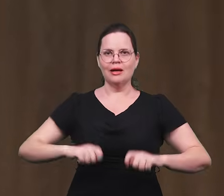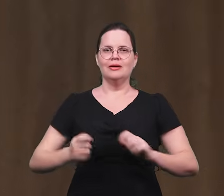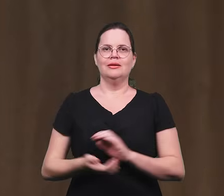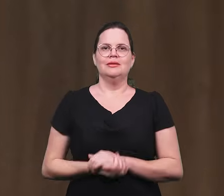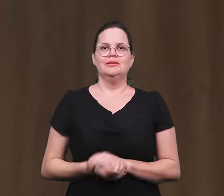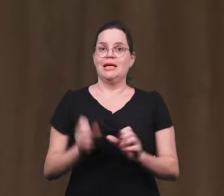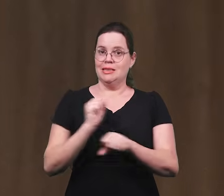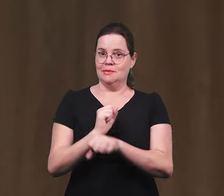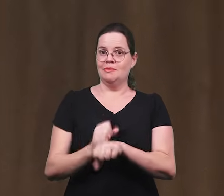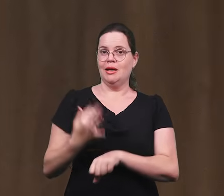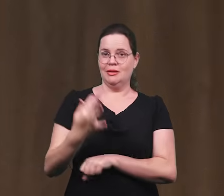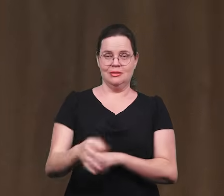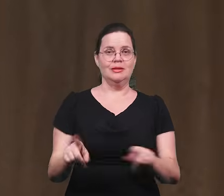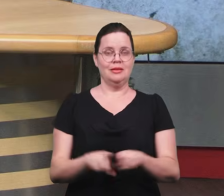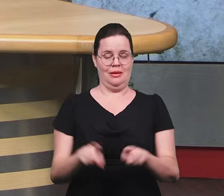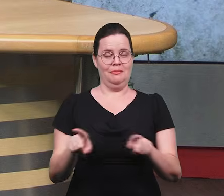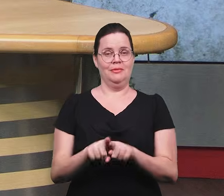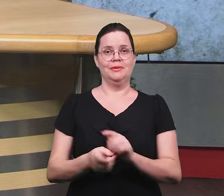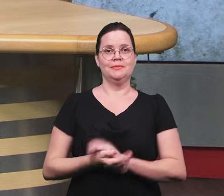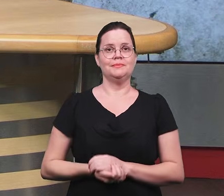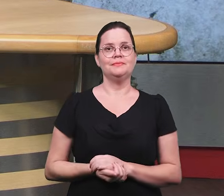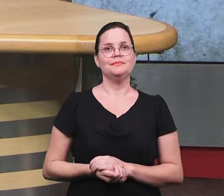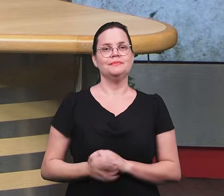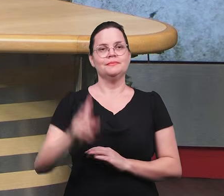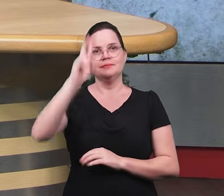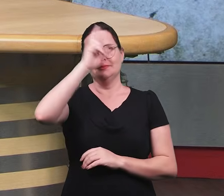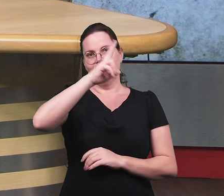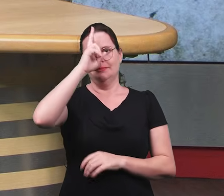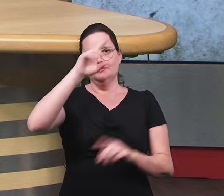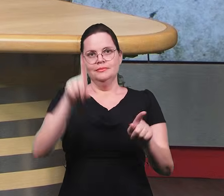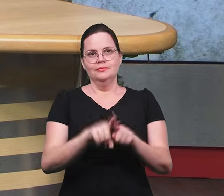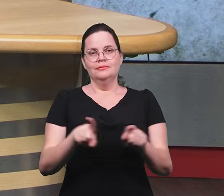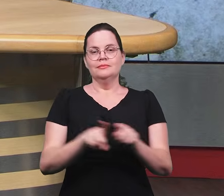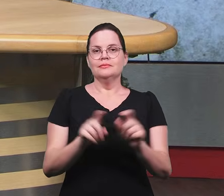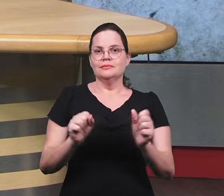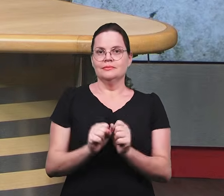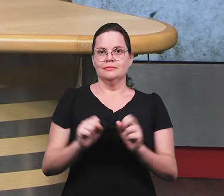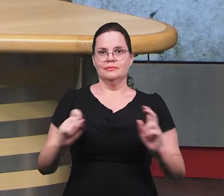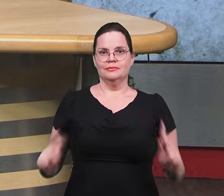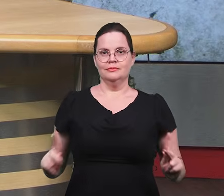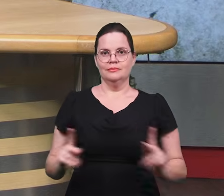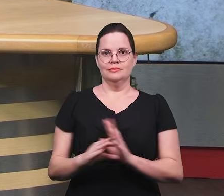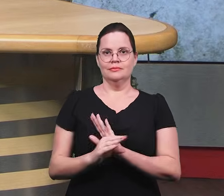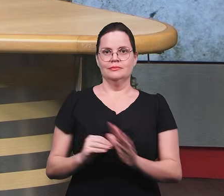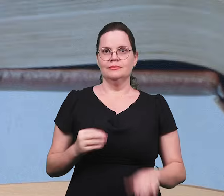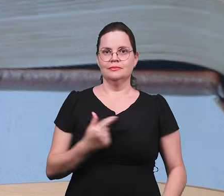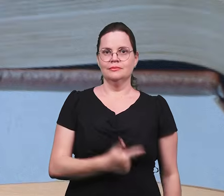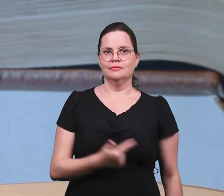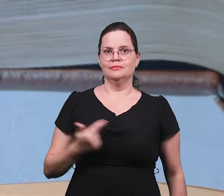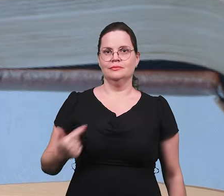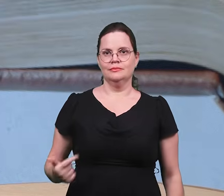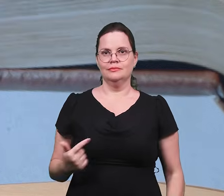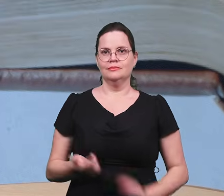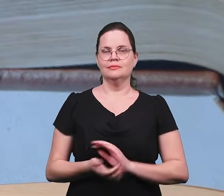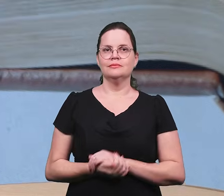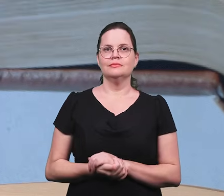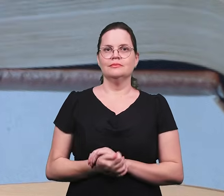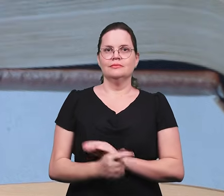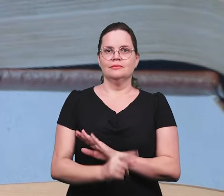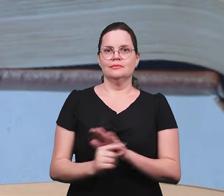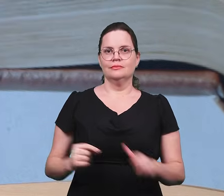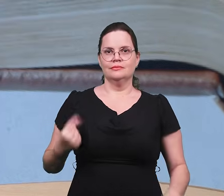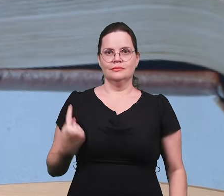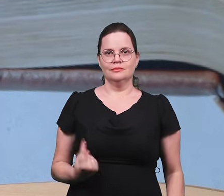vida eterna. Louvado seja Deus. E nós também lembramos lá de Apocalipse, no capítulo